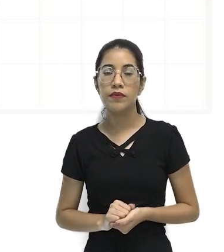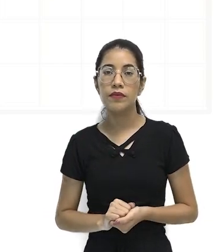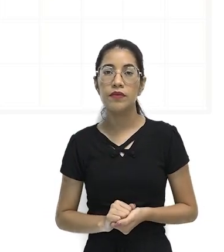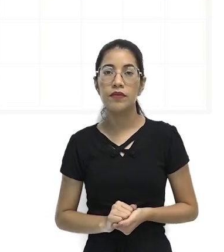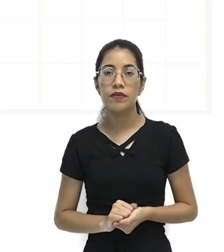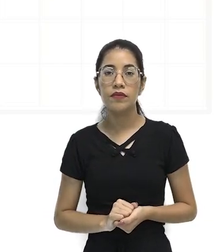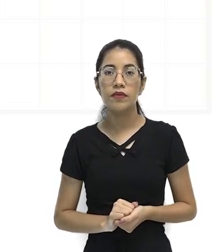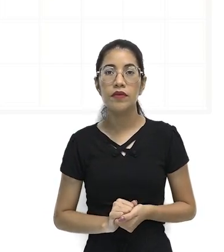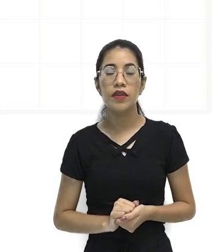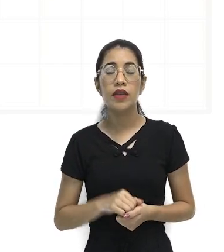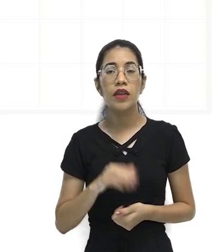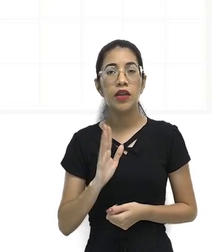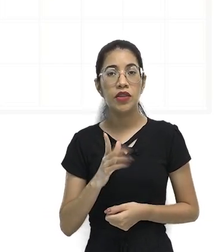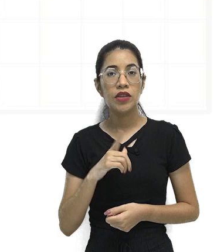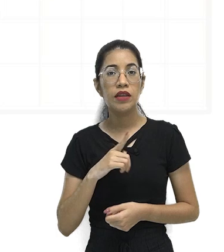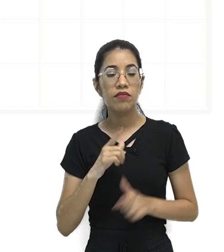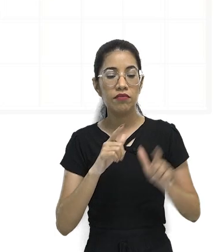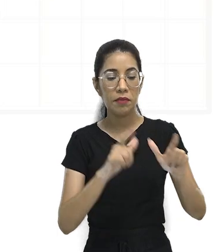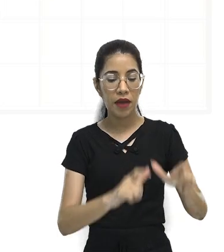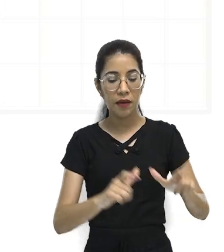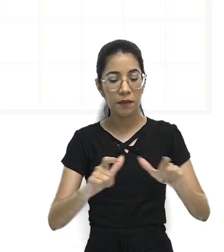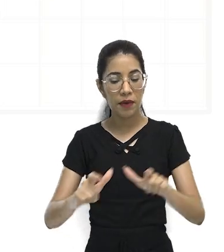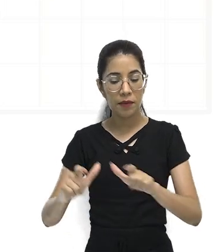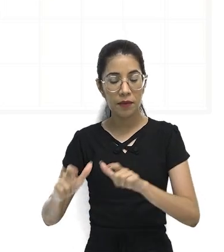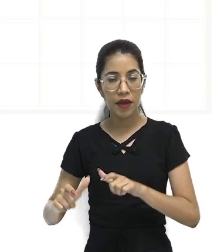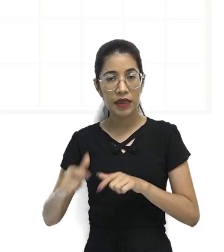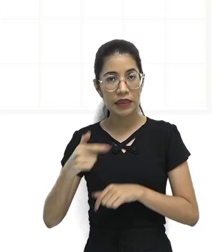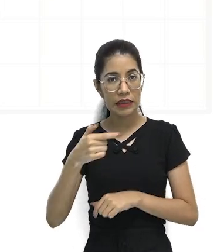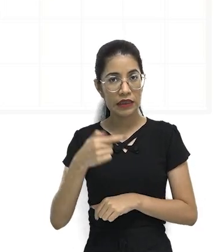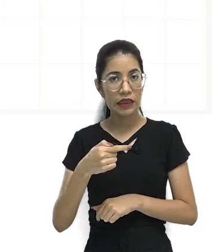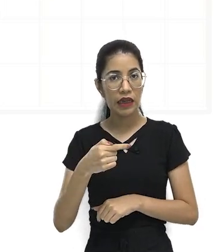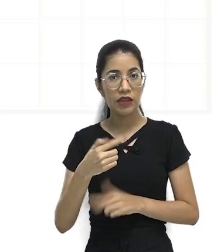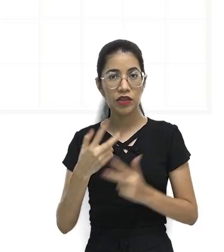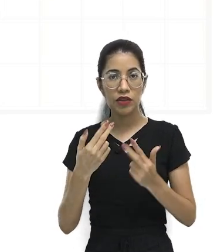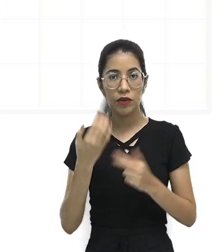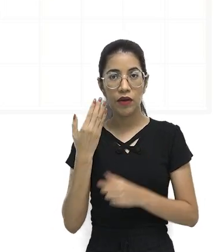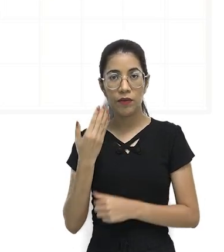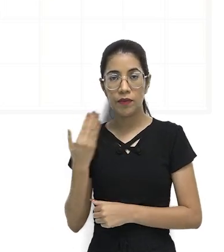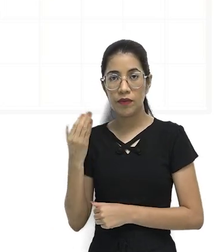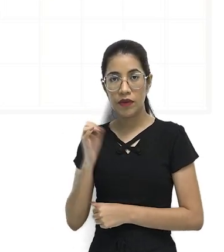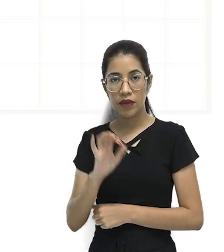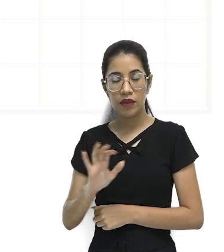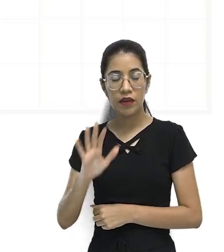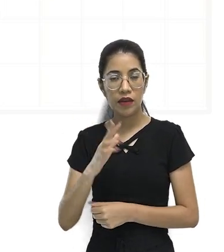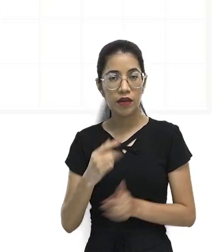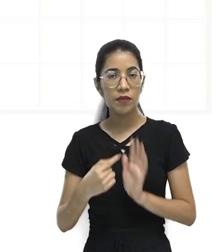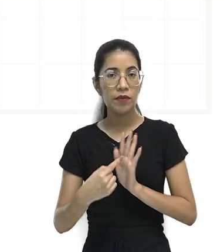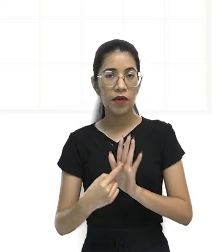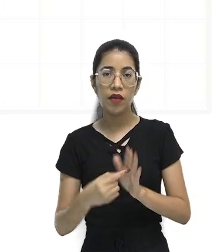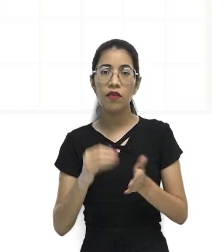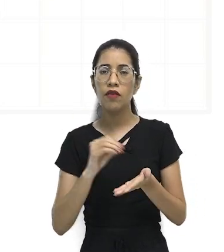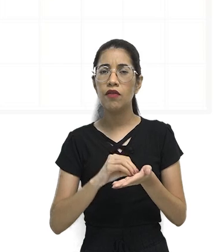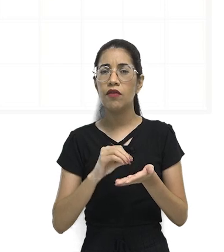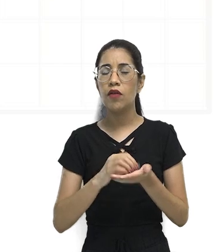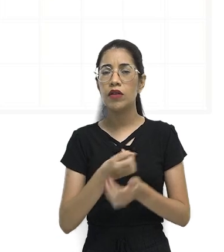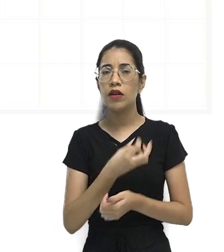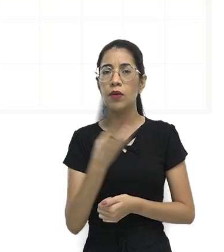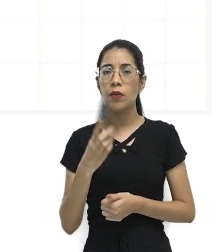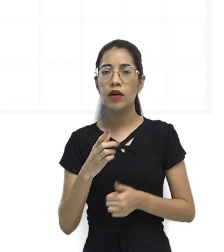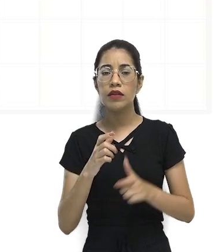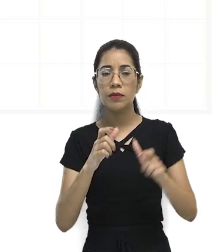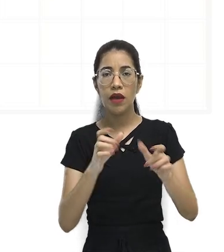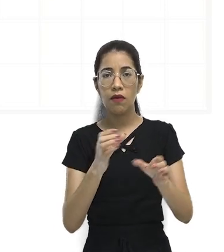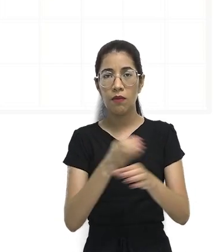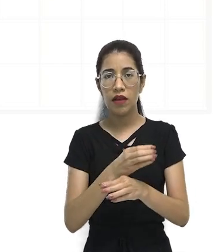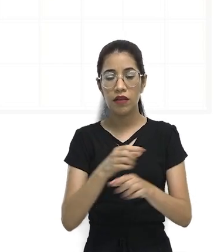Aí ele segue. Já foram colocadas 7 cerâmicas, como mostra a figura. Quantas cerâmicas faltam para cobrir o